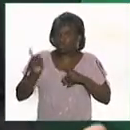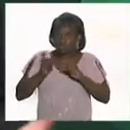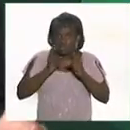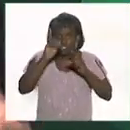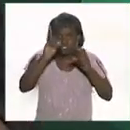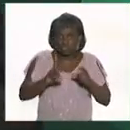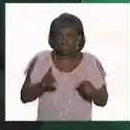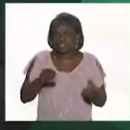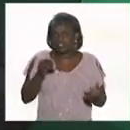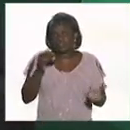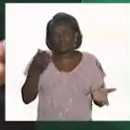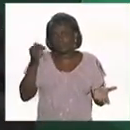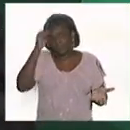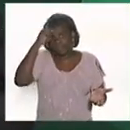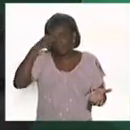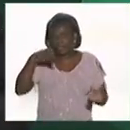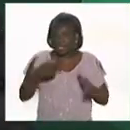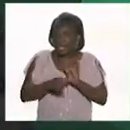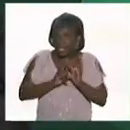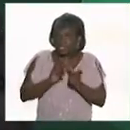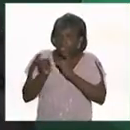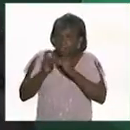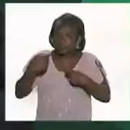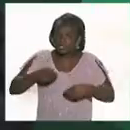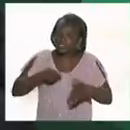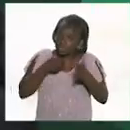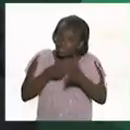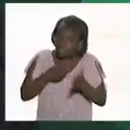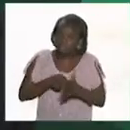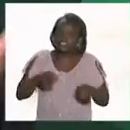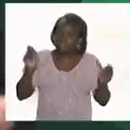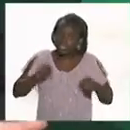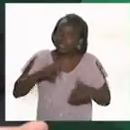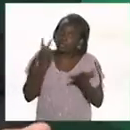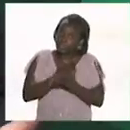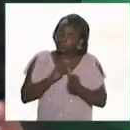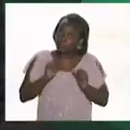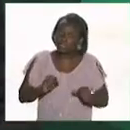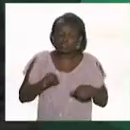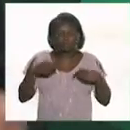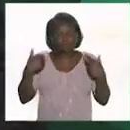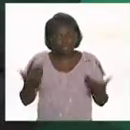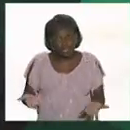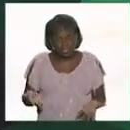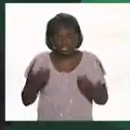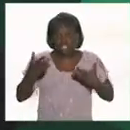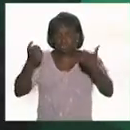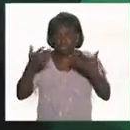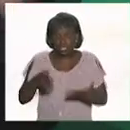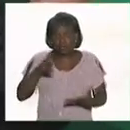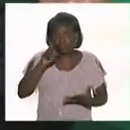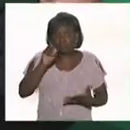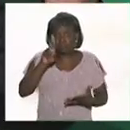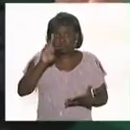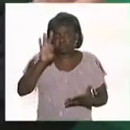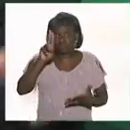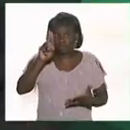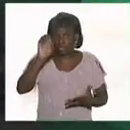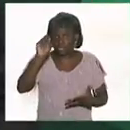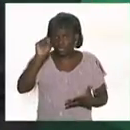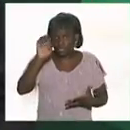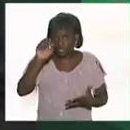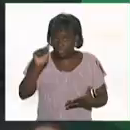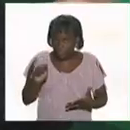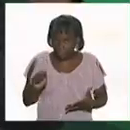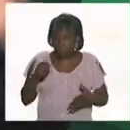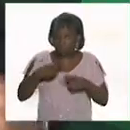dirigentes todos deram mole, porque na hora do Conselho Arbitral deviam ter debatido essas possibilidades de acontecimento. Aliás, quero falar da Portuguesa, porque a